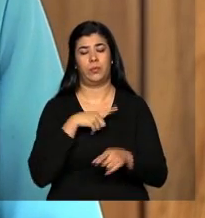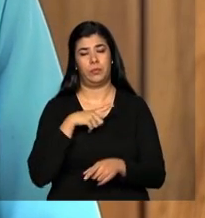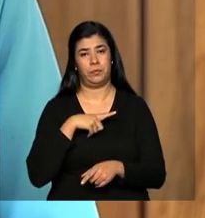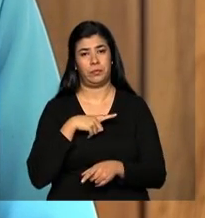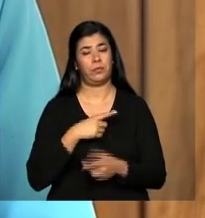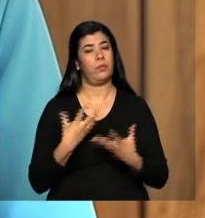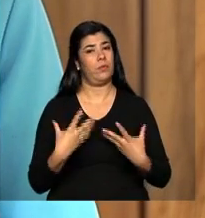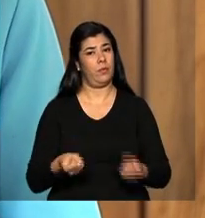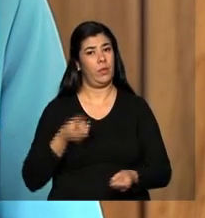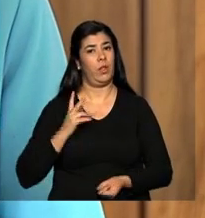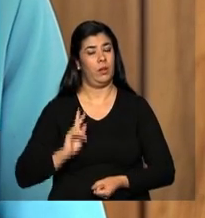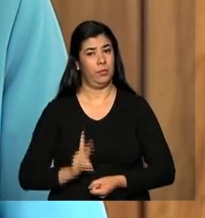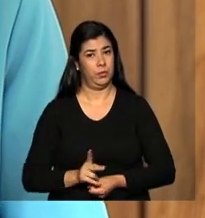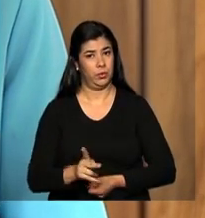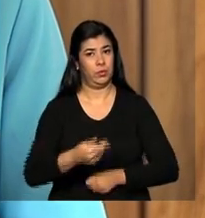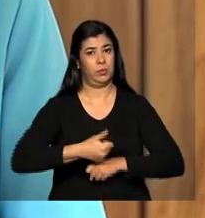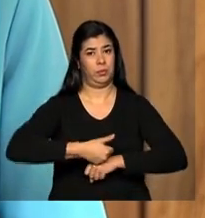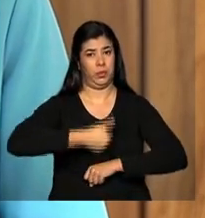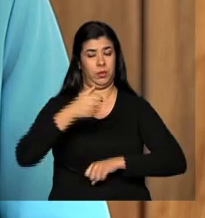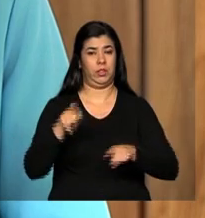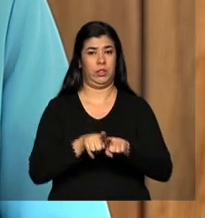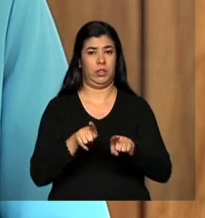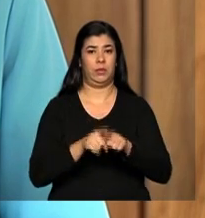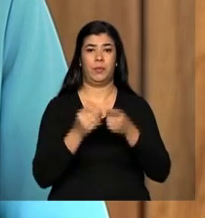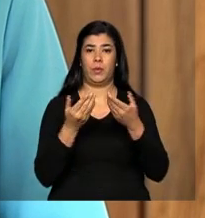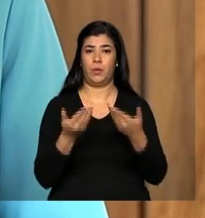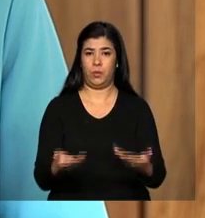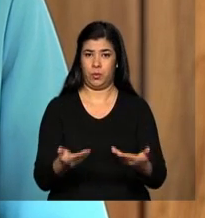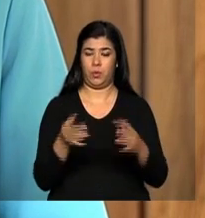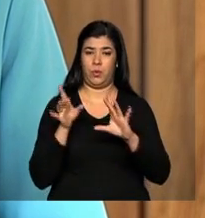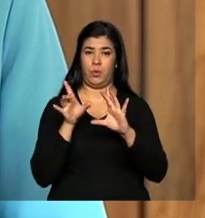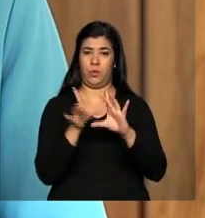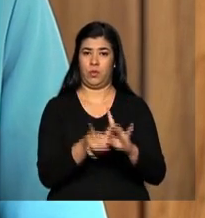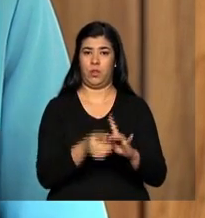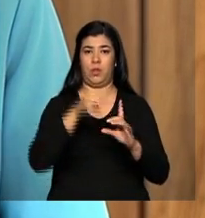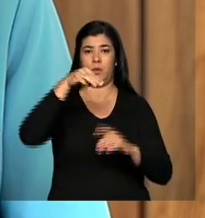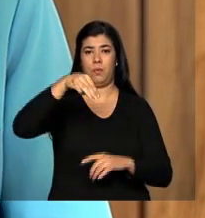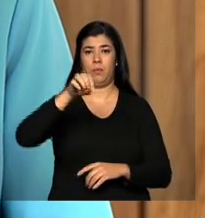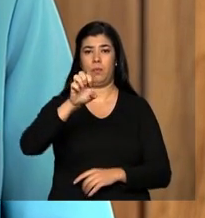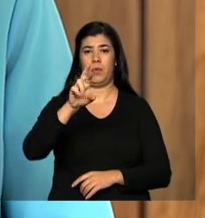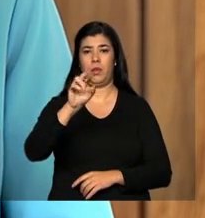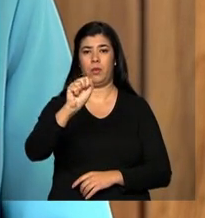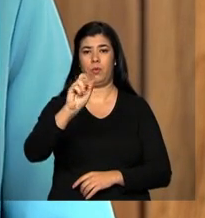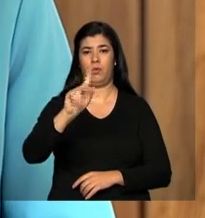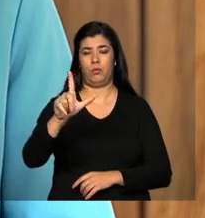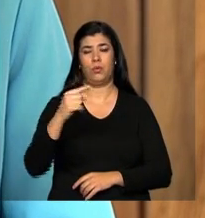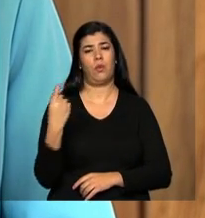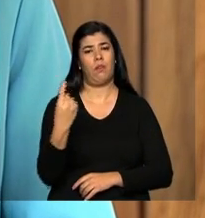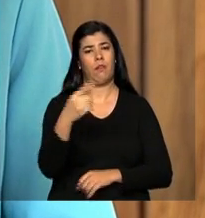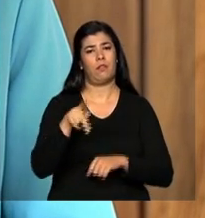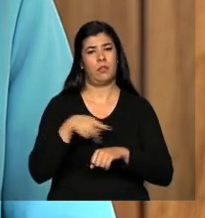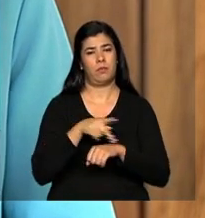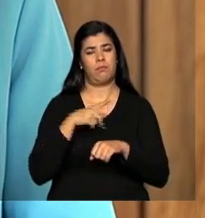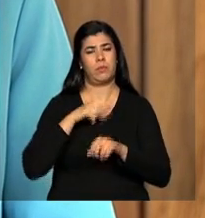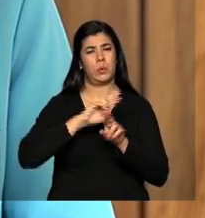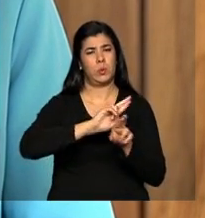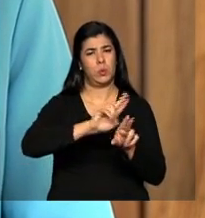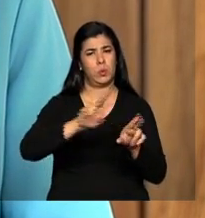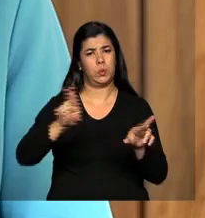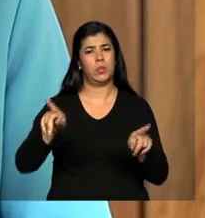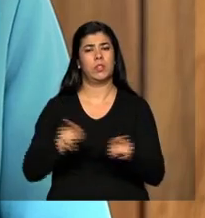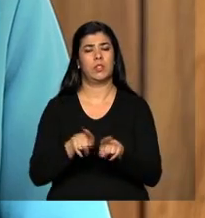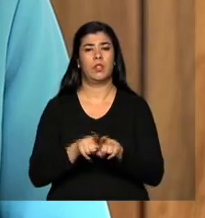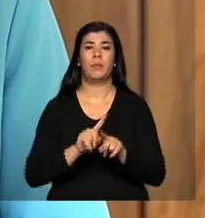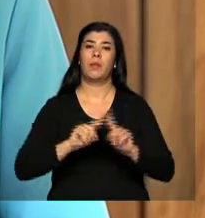Vamos continuar aperfeiçoando o Mercosul, superando as dificuldades conjunturais e diversificando